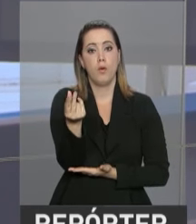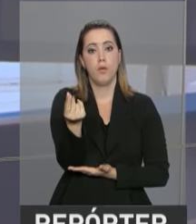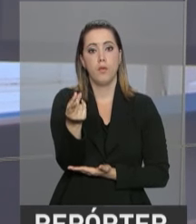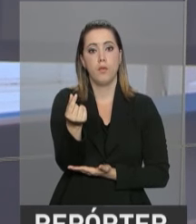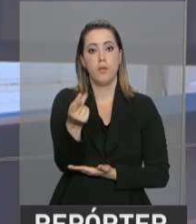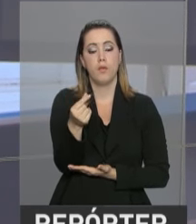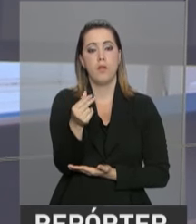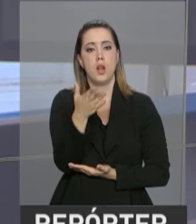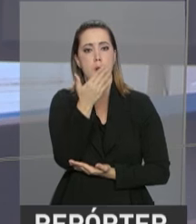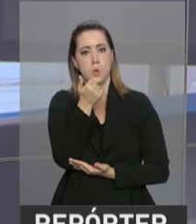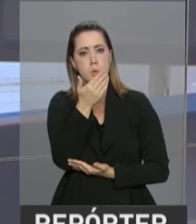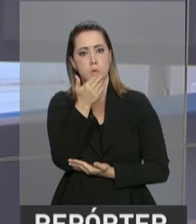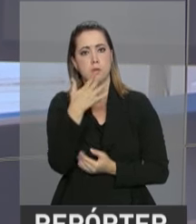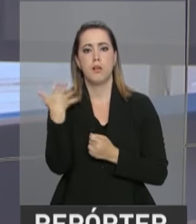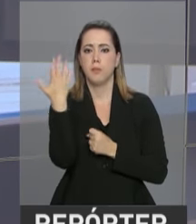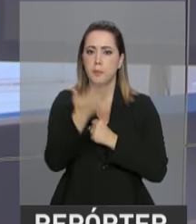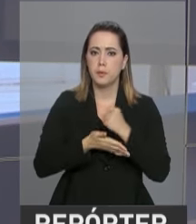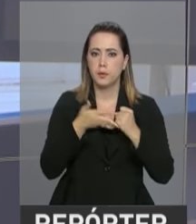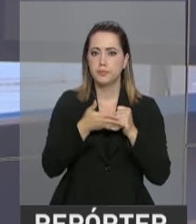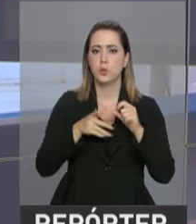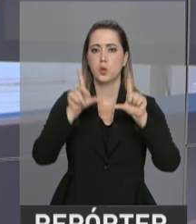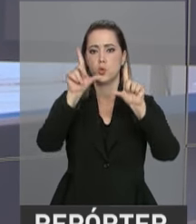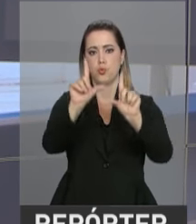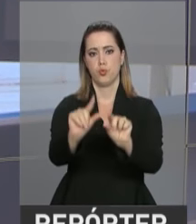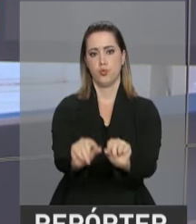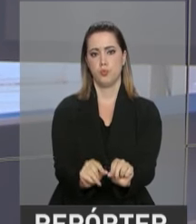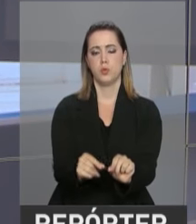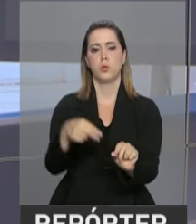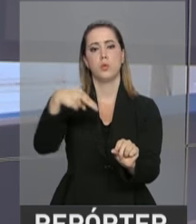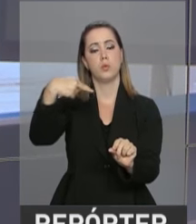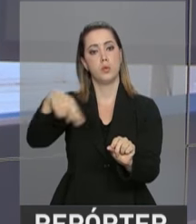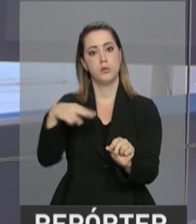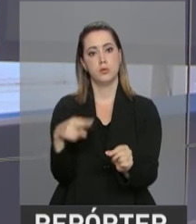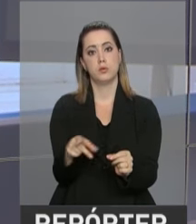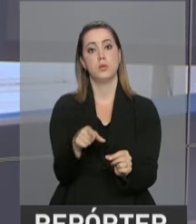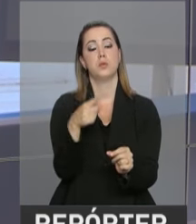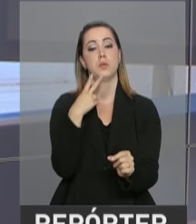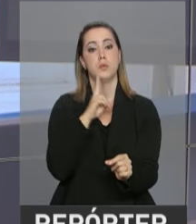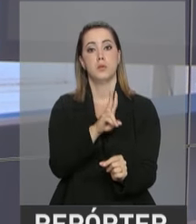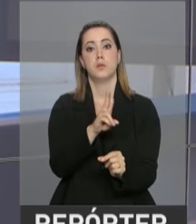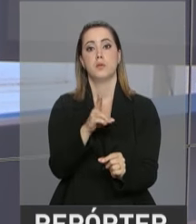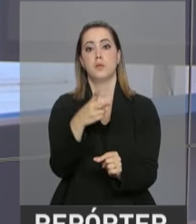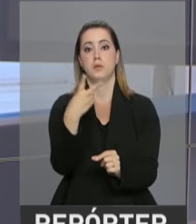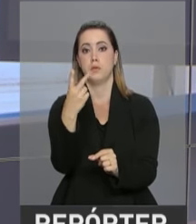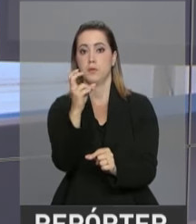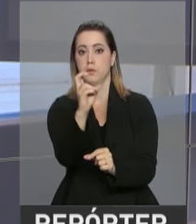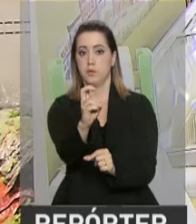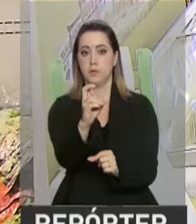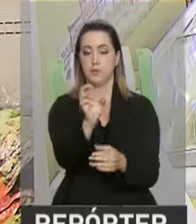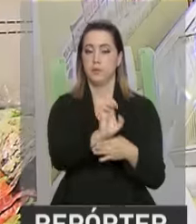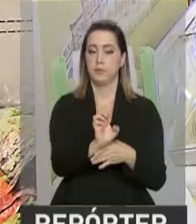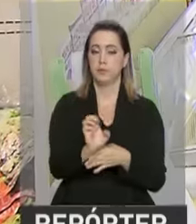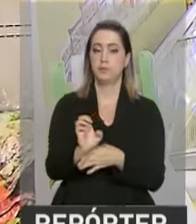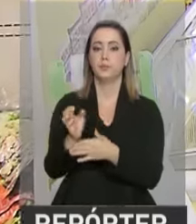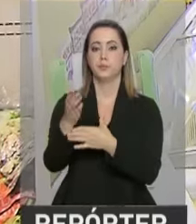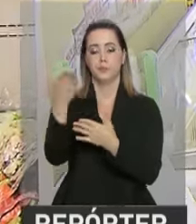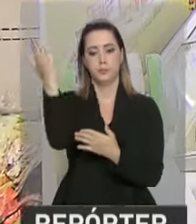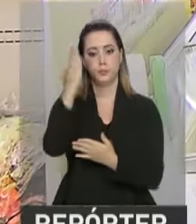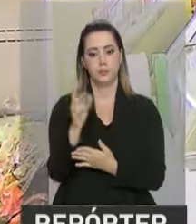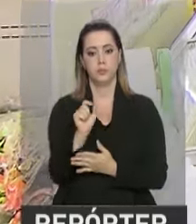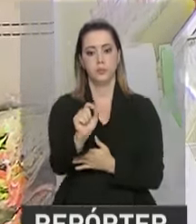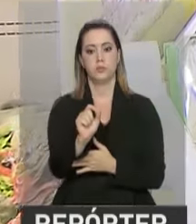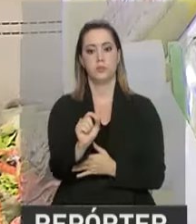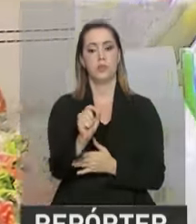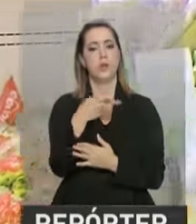básica caiu no mês de novembro a redução do valor foi registrada em 25 das 27 capitais brasileiras a cesta